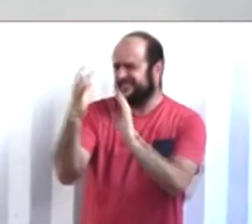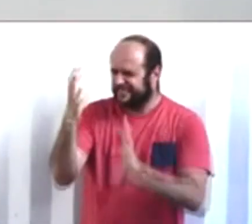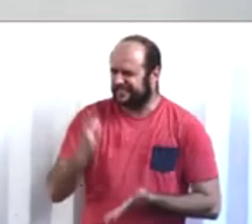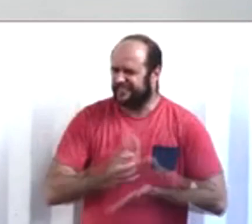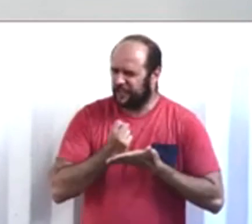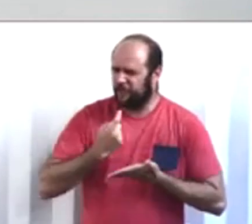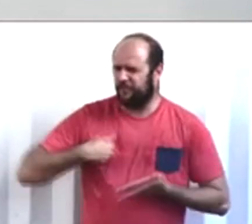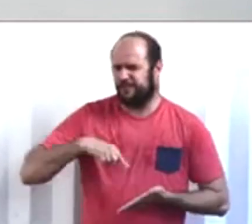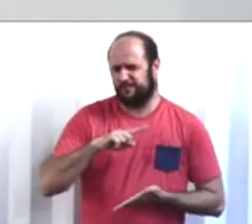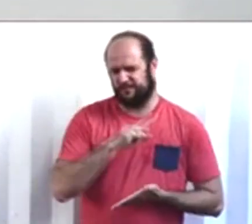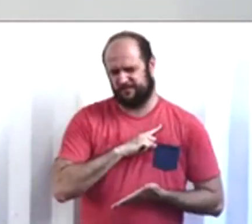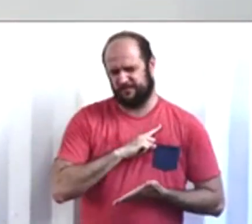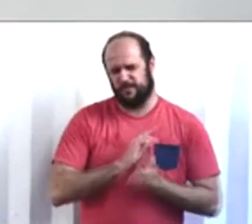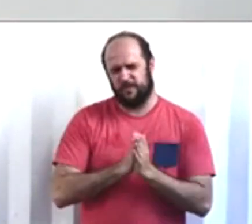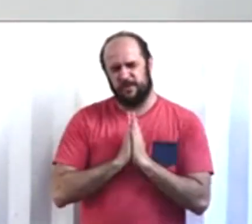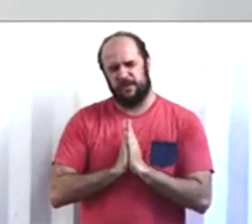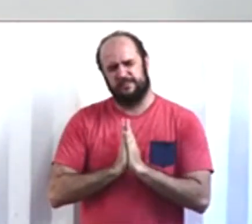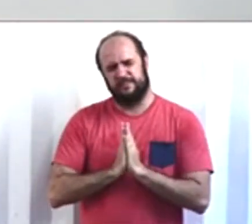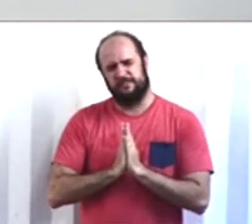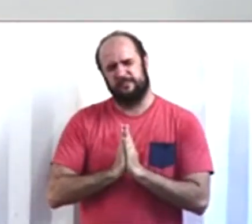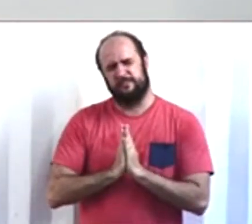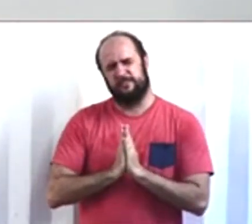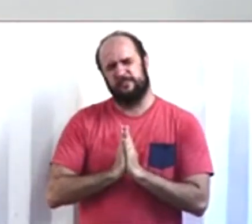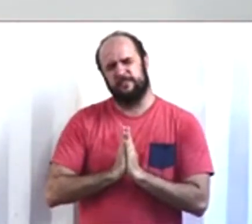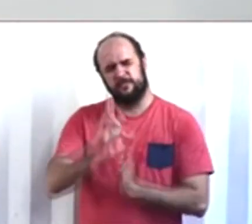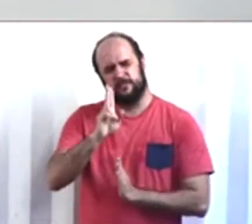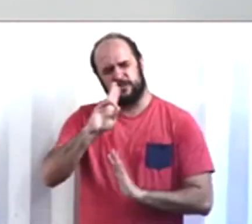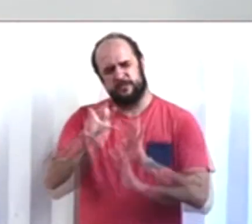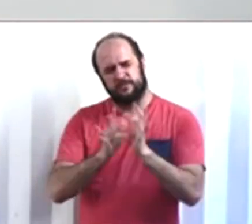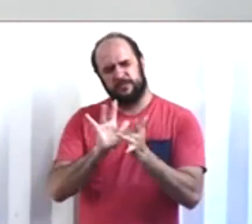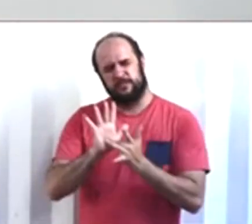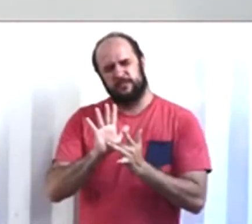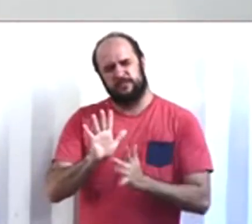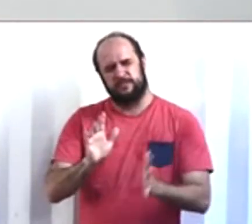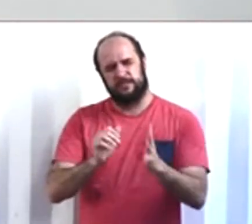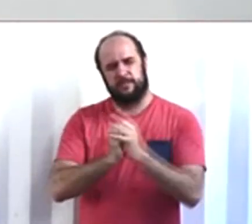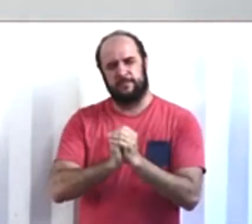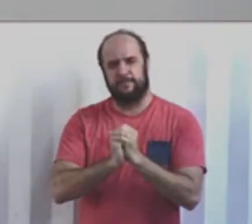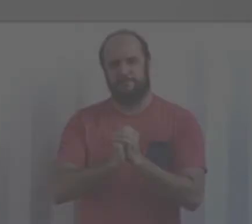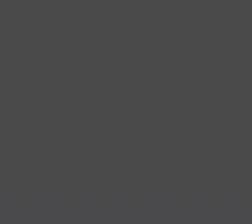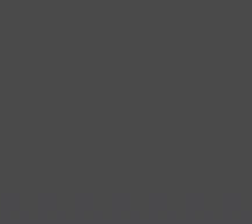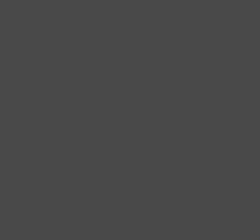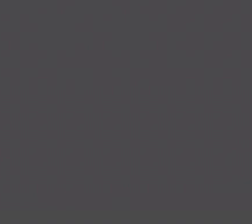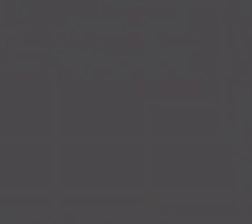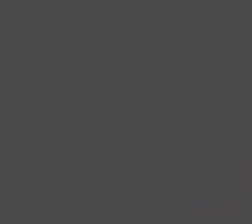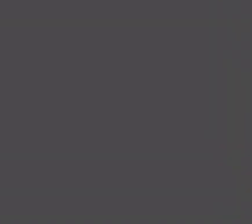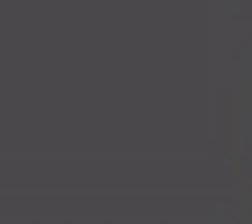Salvador. Assim nós oramos, em nome de Jesus. Amém.